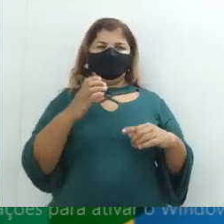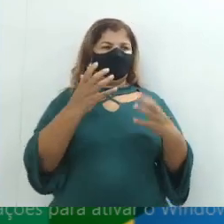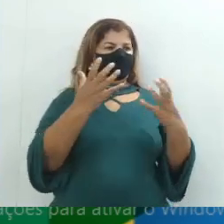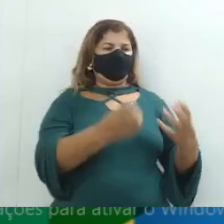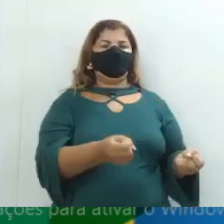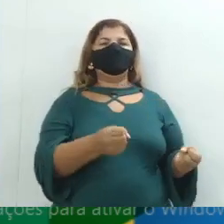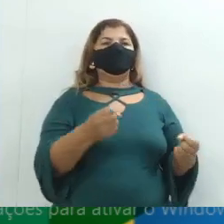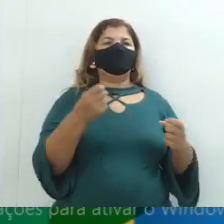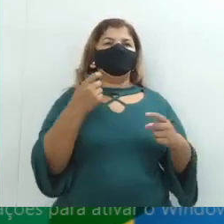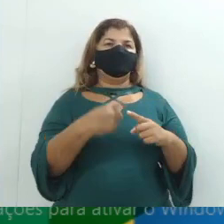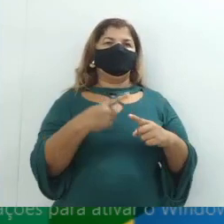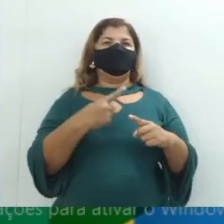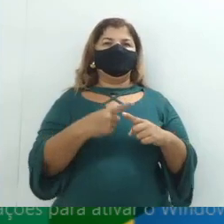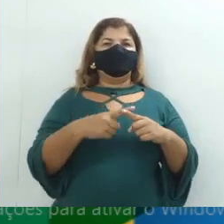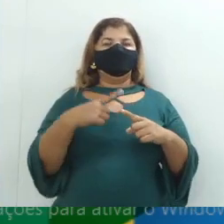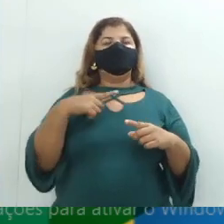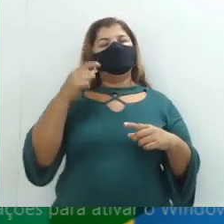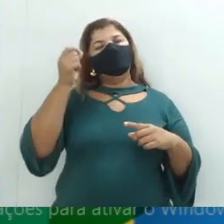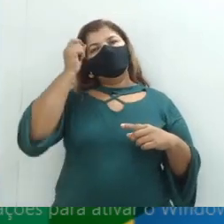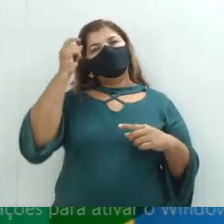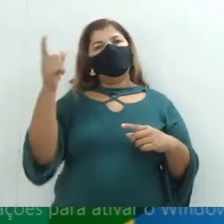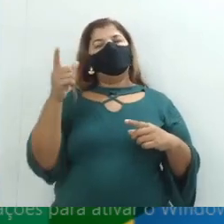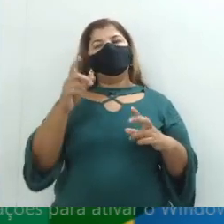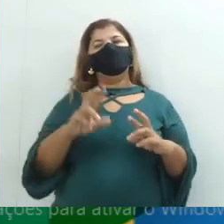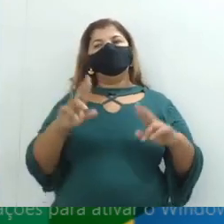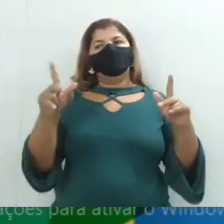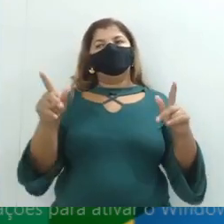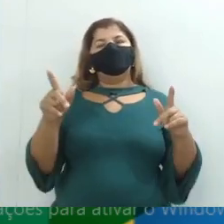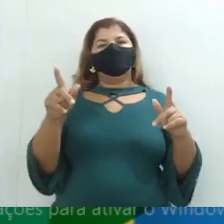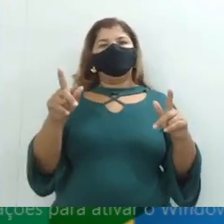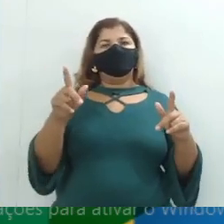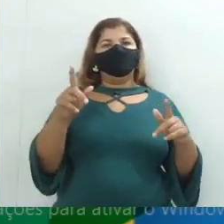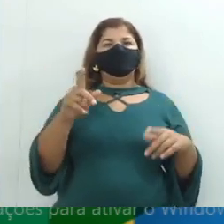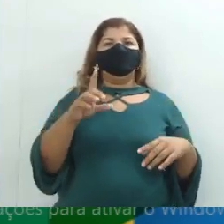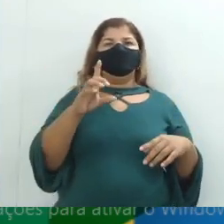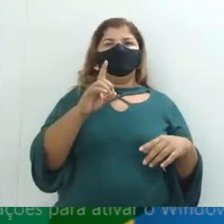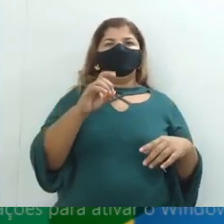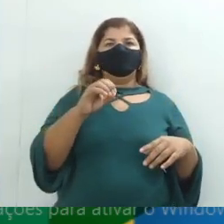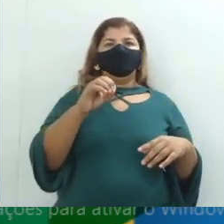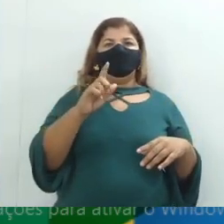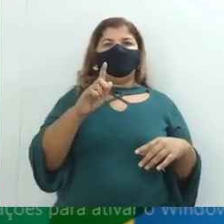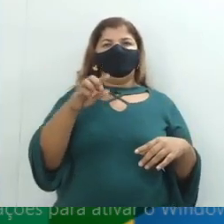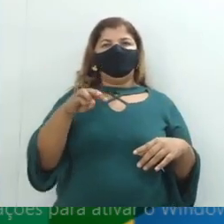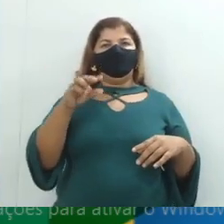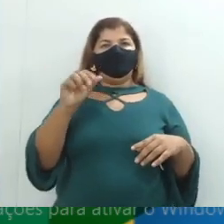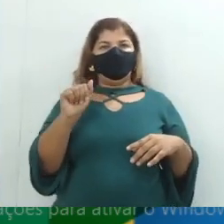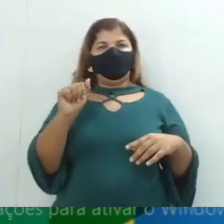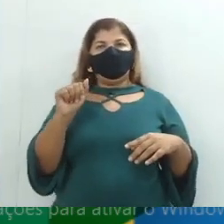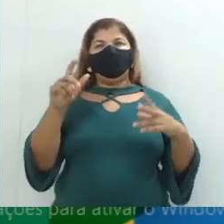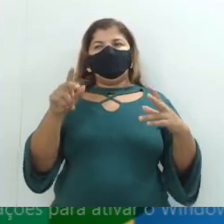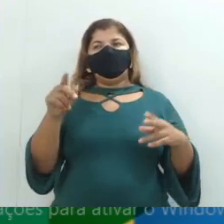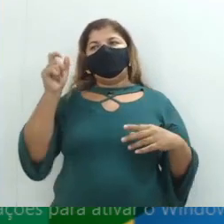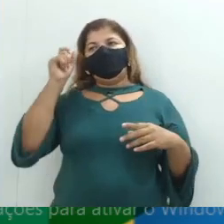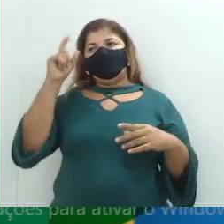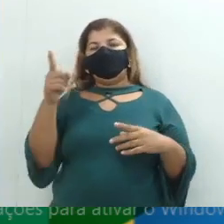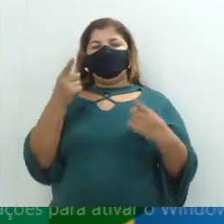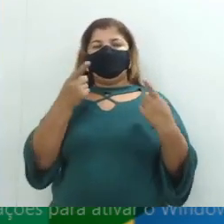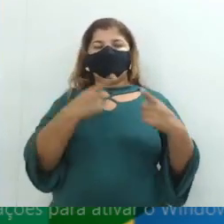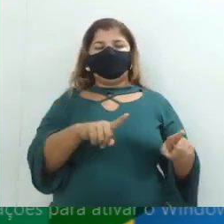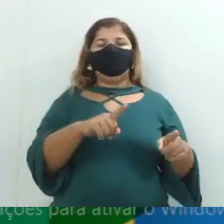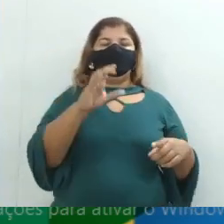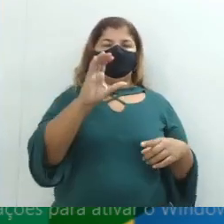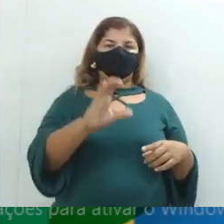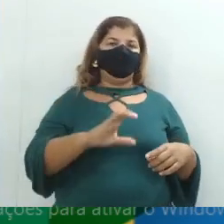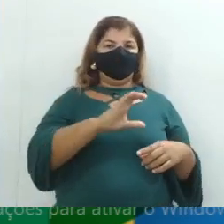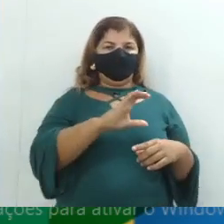heresia? É quando você vem com a ideia que é diferente do dogma. Então o herege é aquele que tem uma ideia que se contrapõe ao